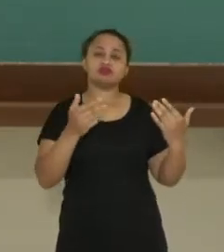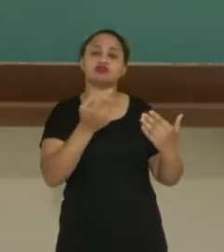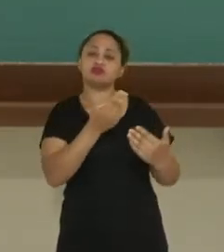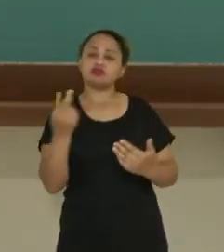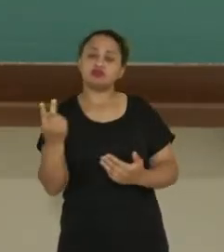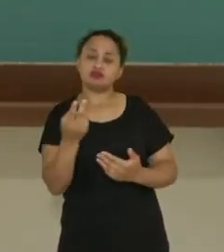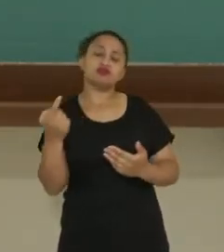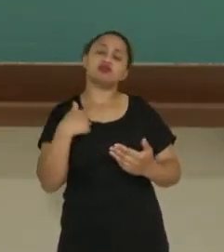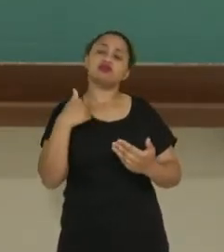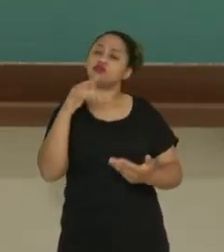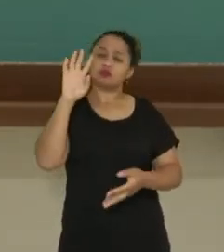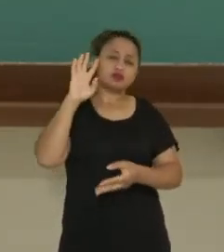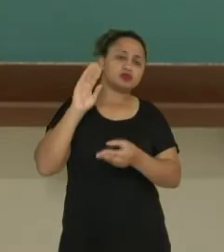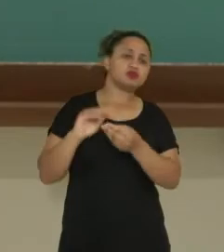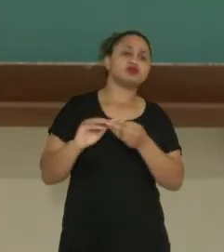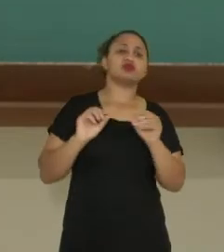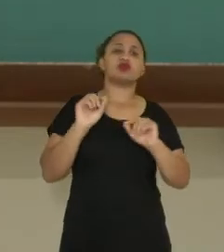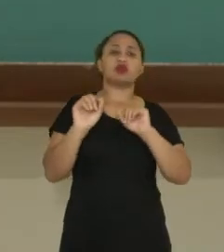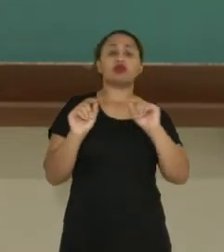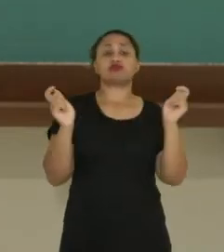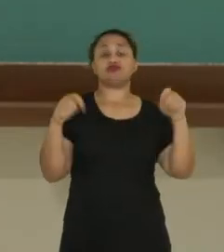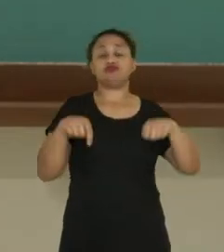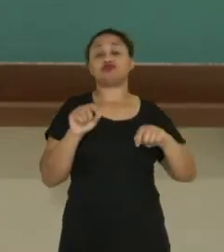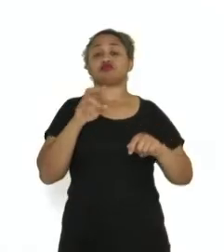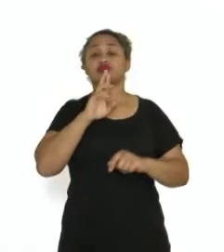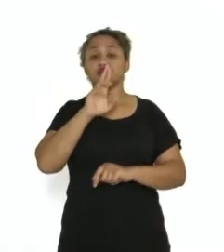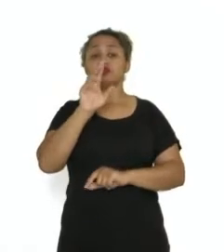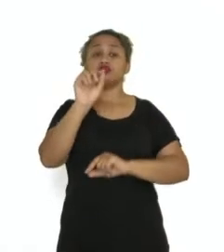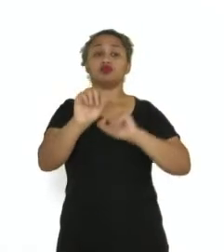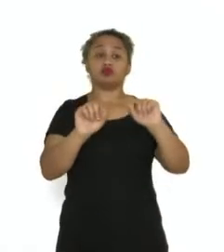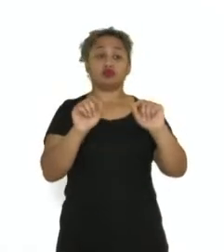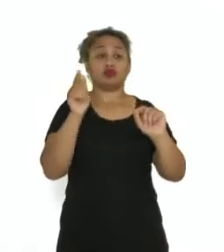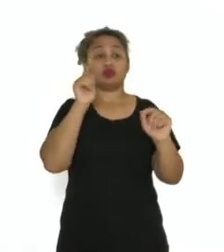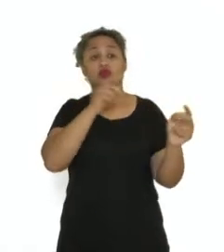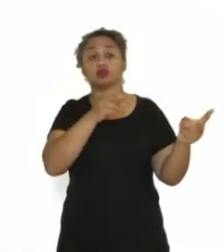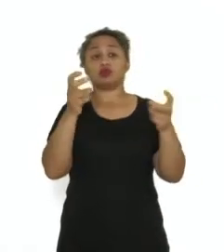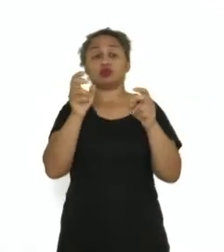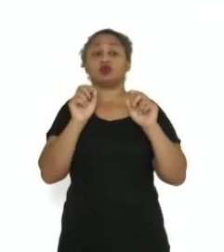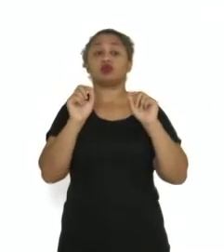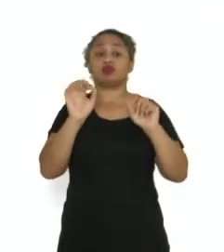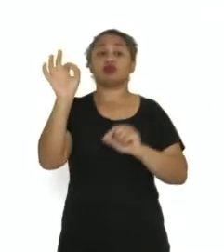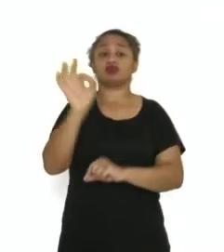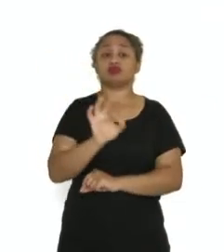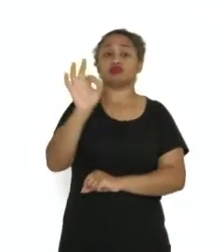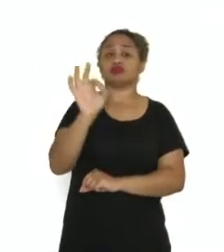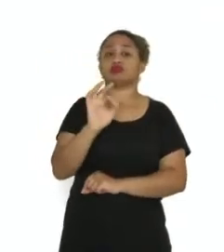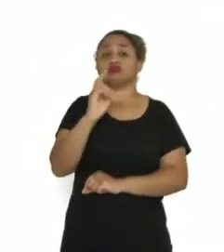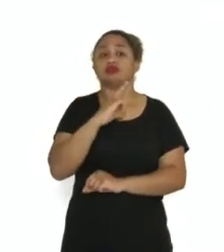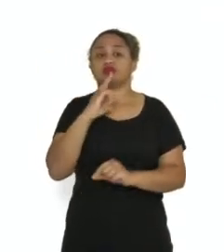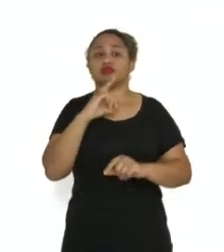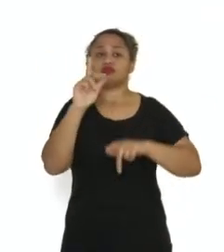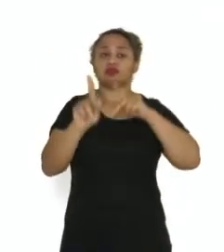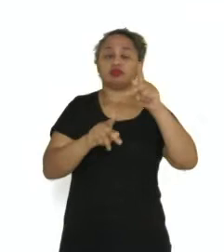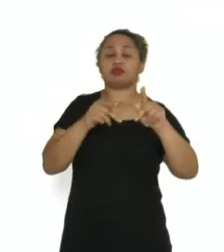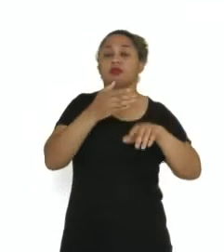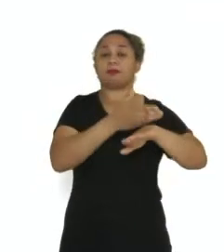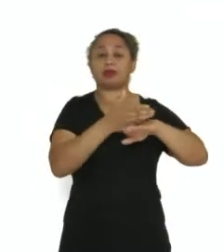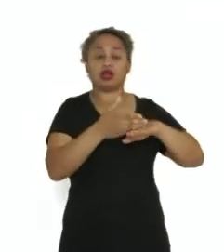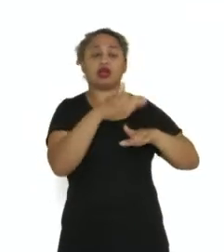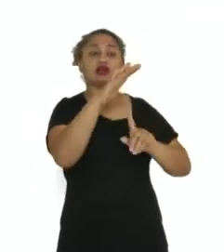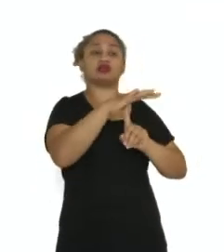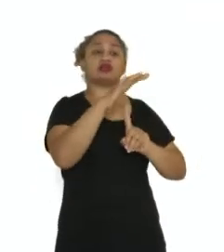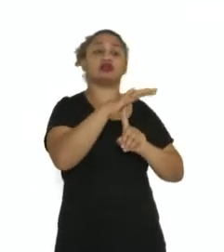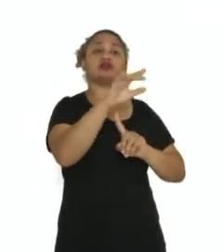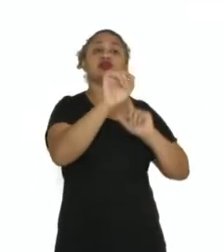algumas considerações. Uma das possibilidades, né, podemos perceber que a porcentagem de população branca no